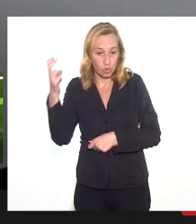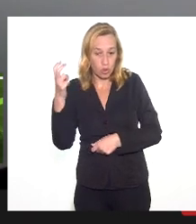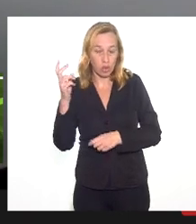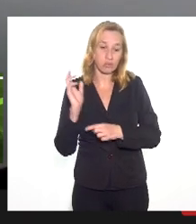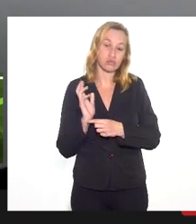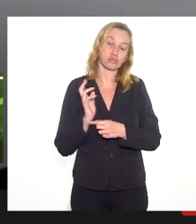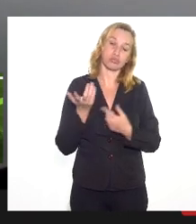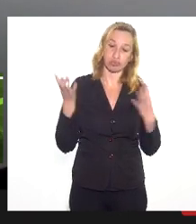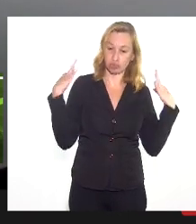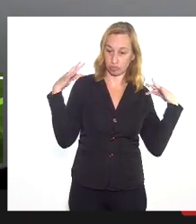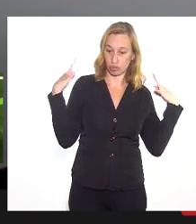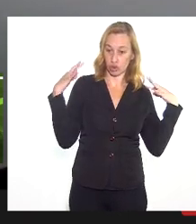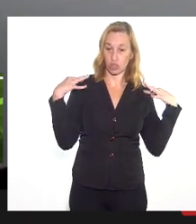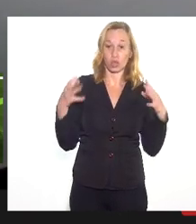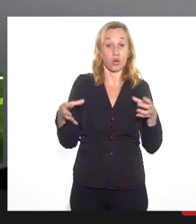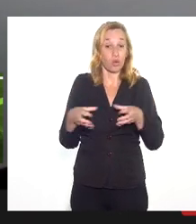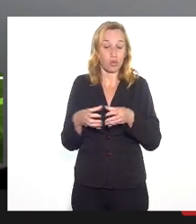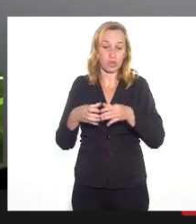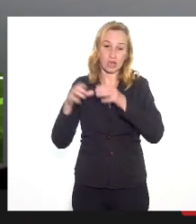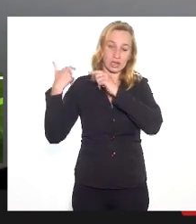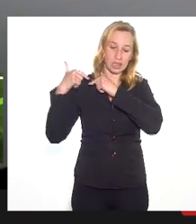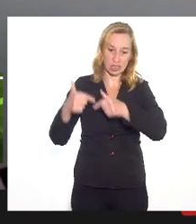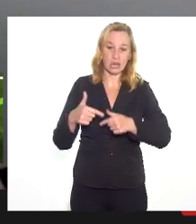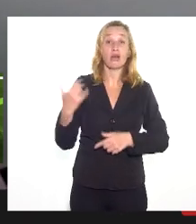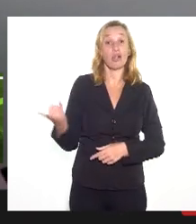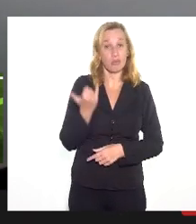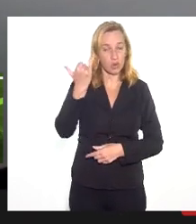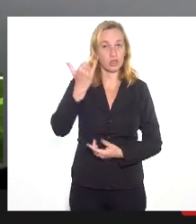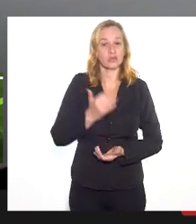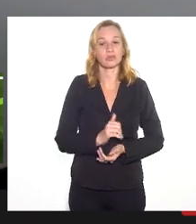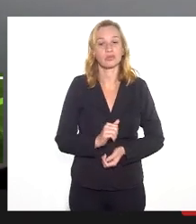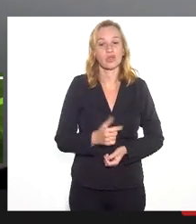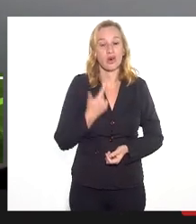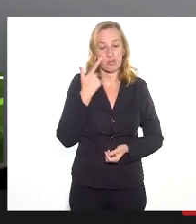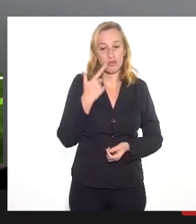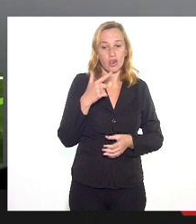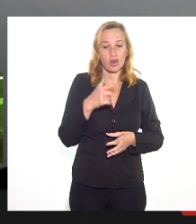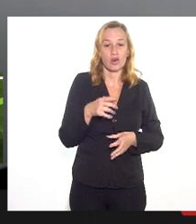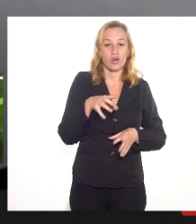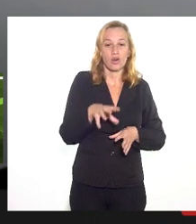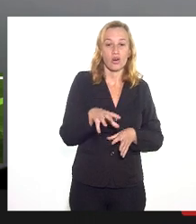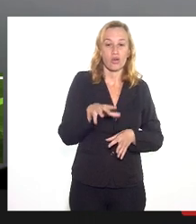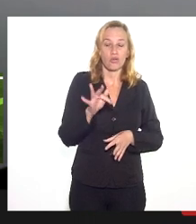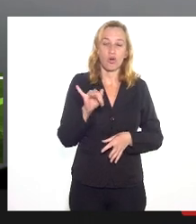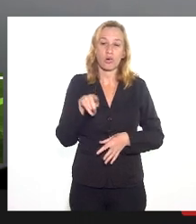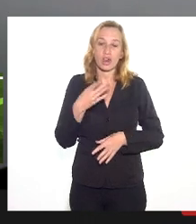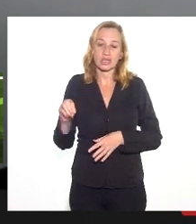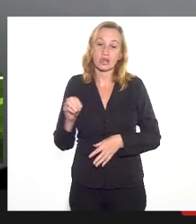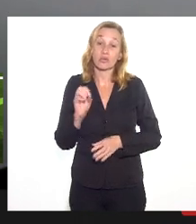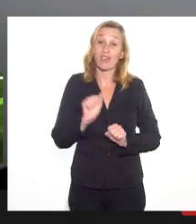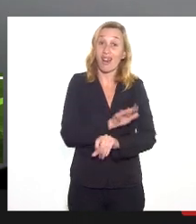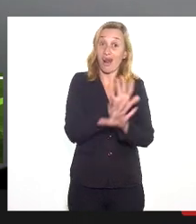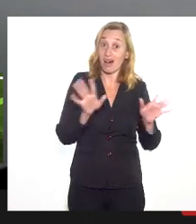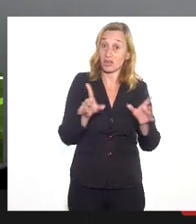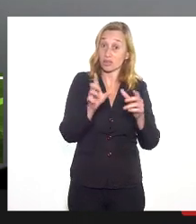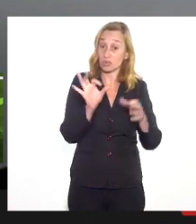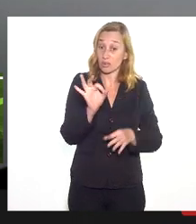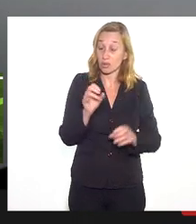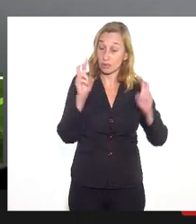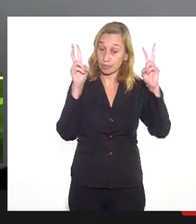comunidades tradicionais. Isso também me parece muito importante, né? Existe formulação clara sobre isso por